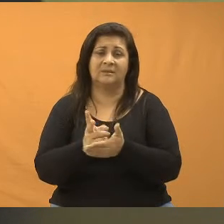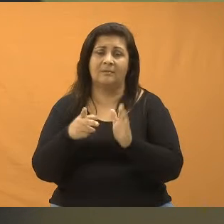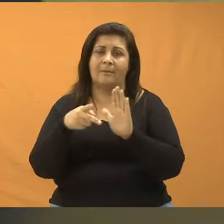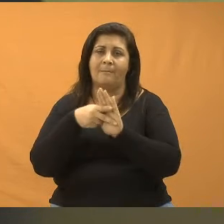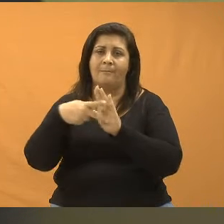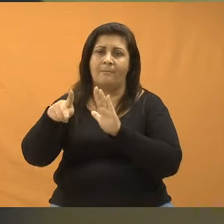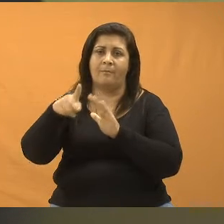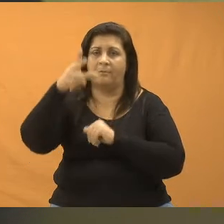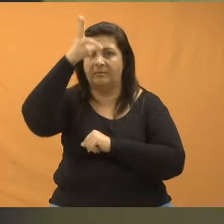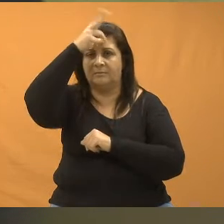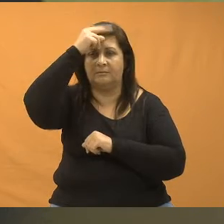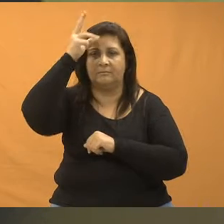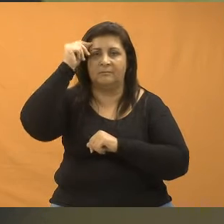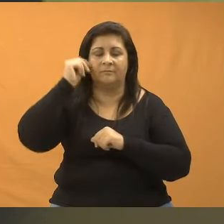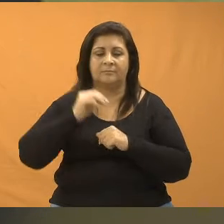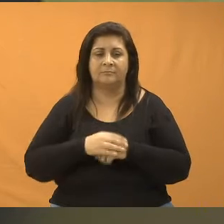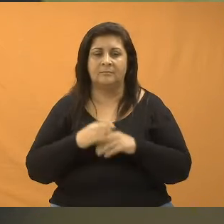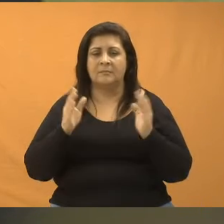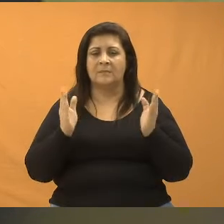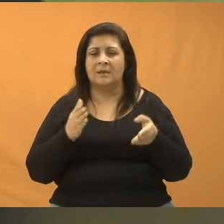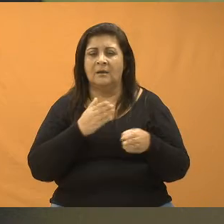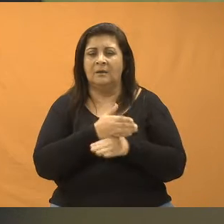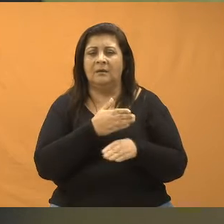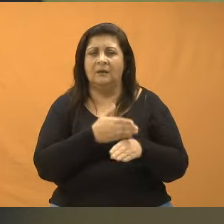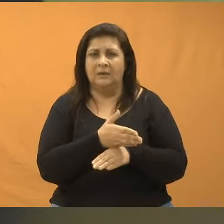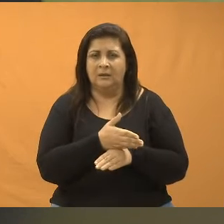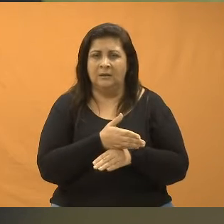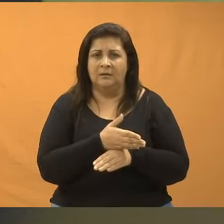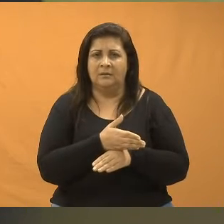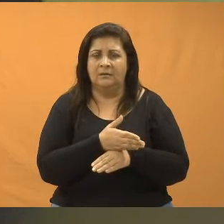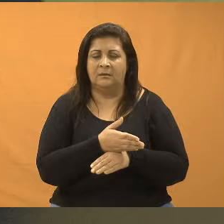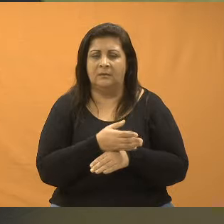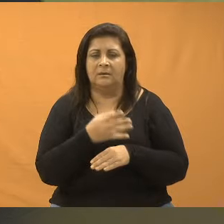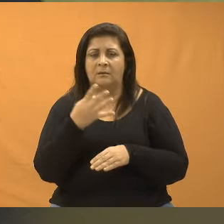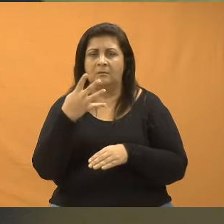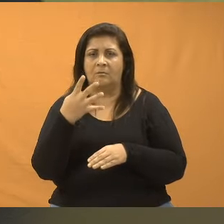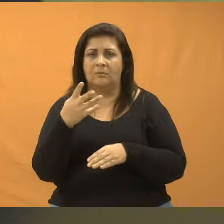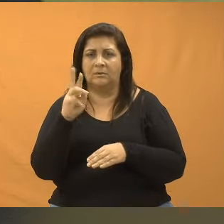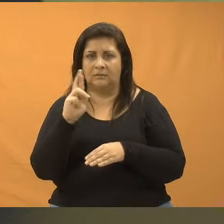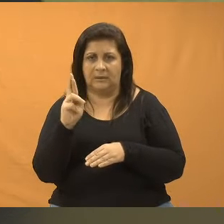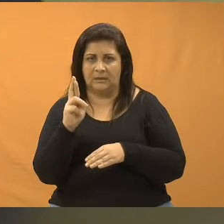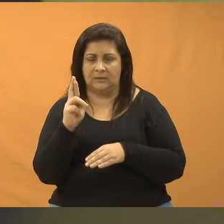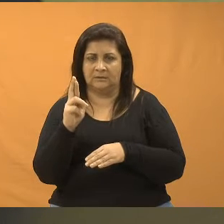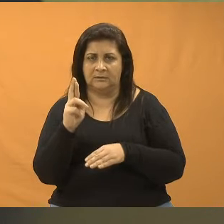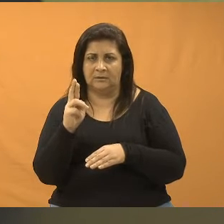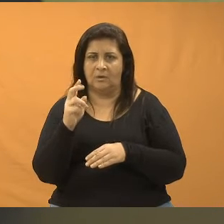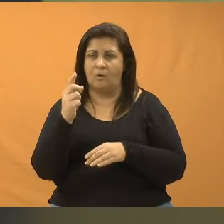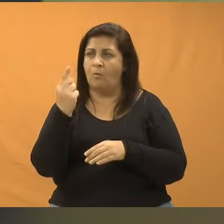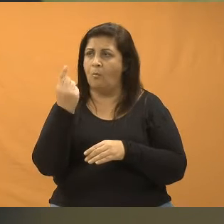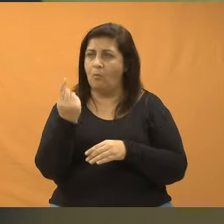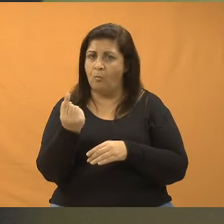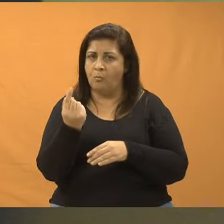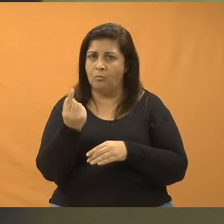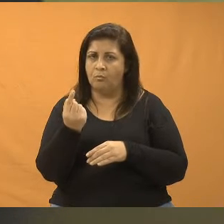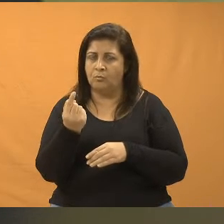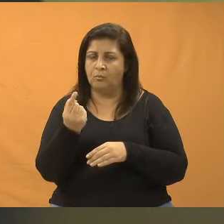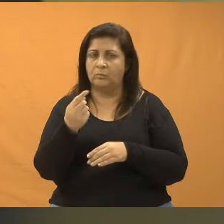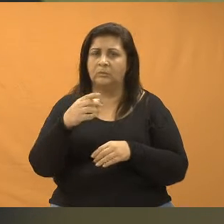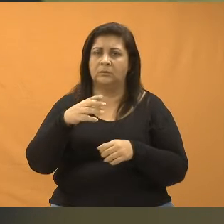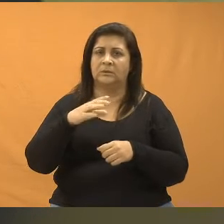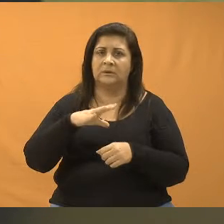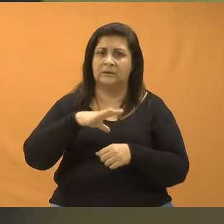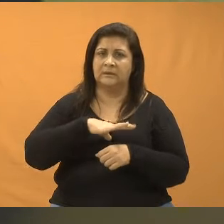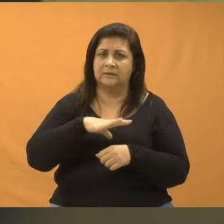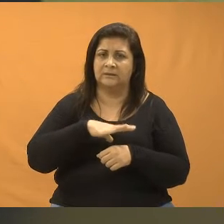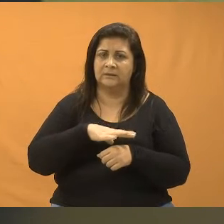Hoje, a cada atendimento, R$ 4,00 do atendimento, 3 são do município um vem da União. A tabela SUS ela não